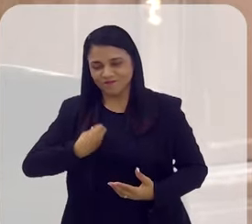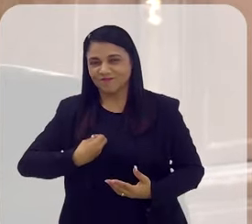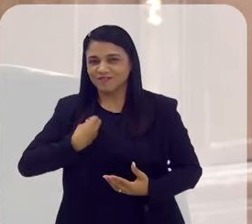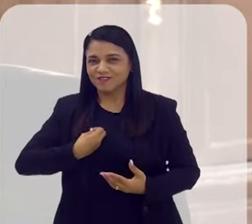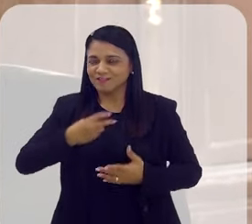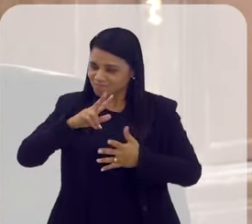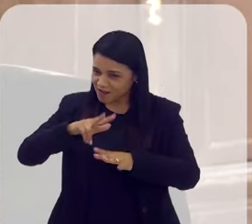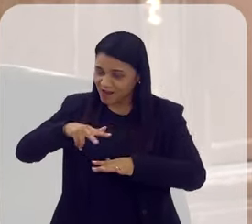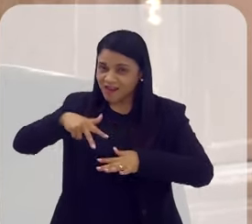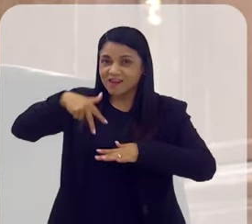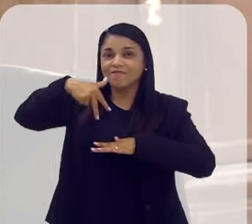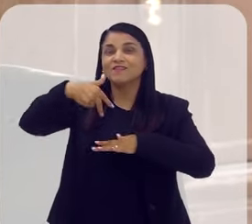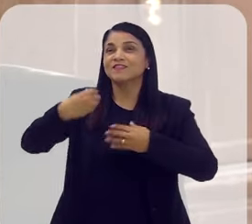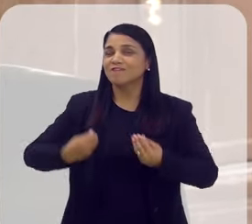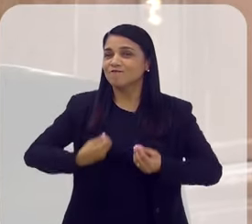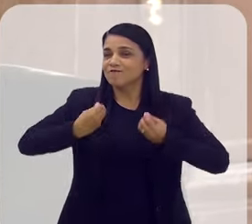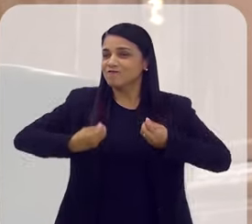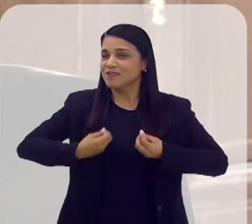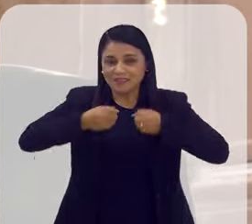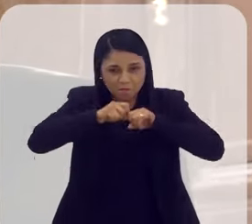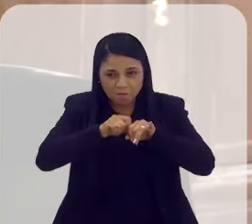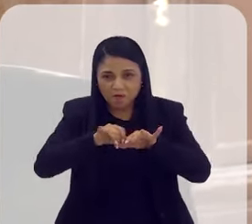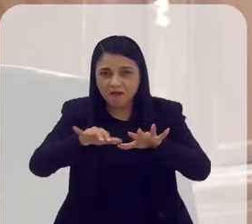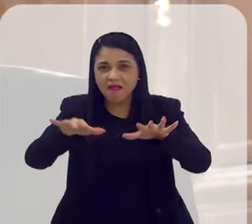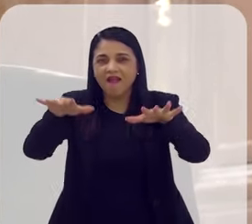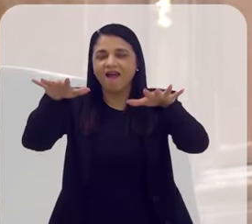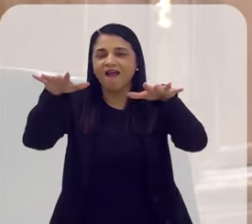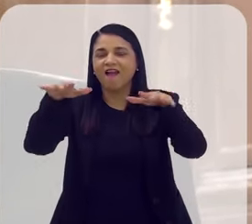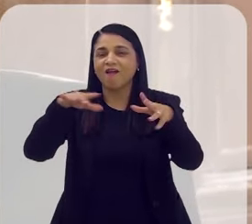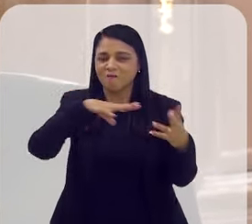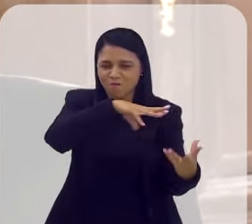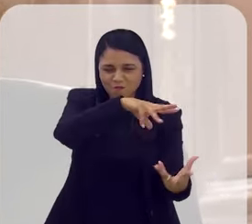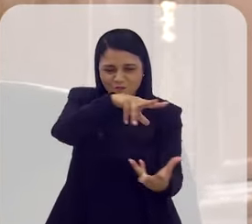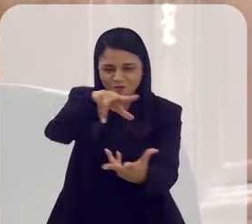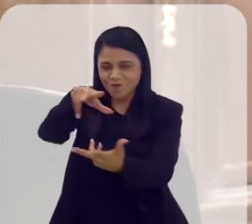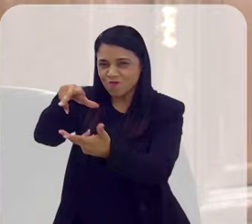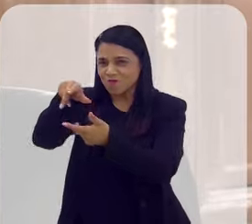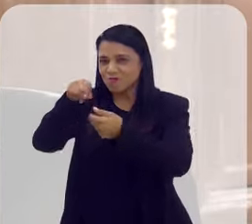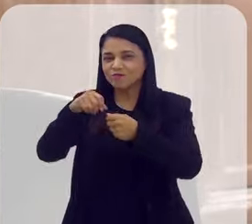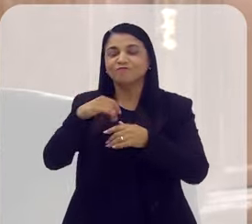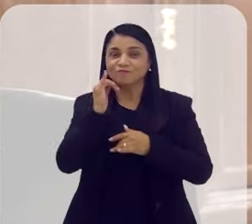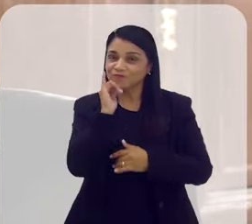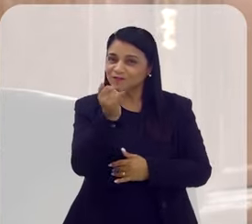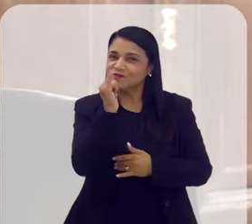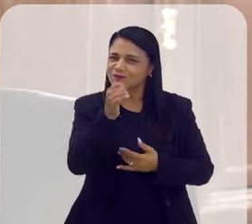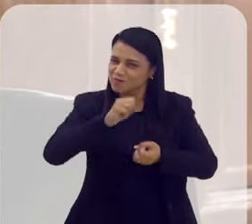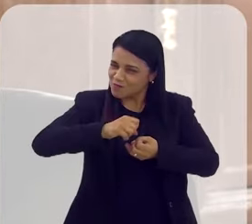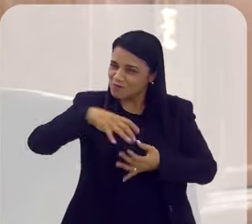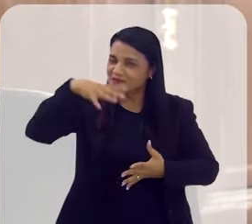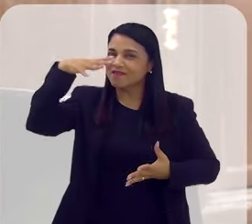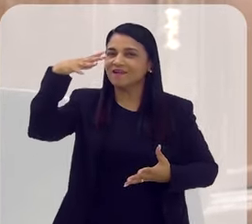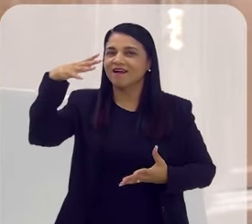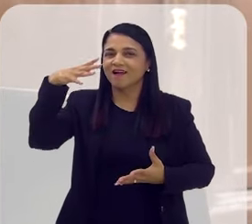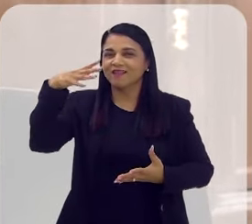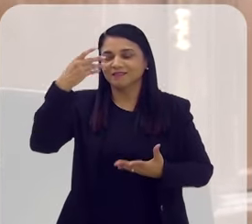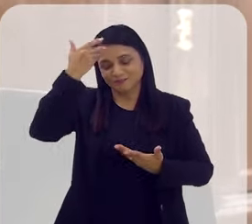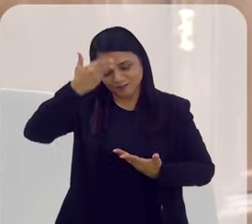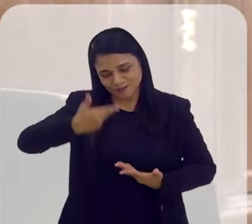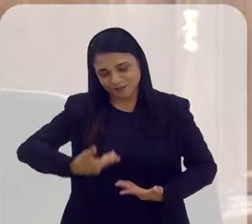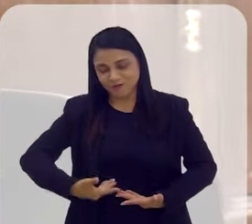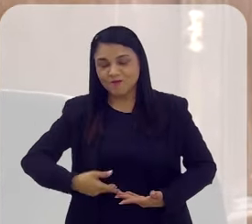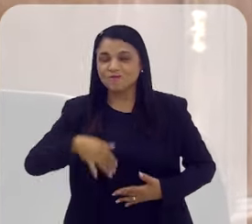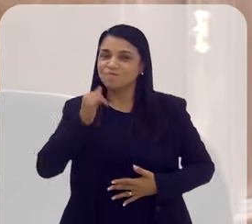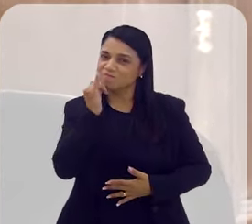o meu milagre, para que se levante vida pelos vales. dias eu vou contar o meu